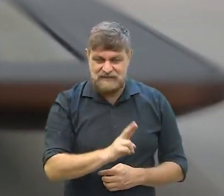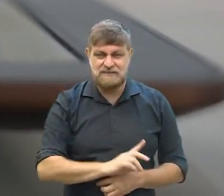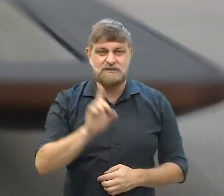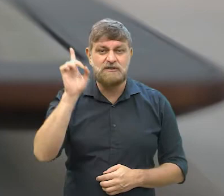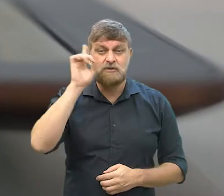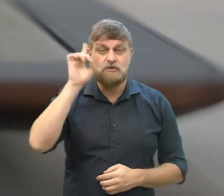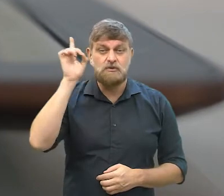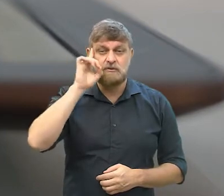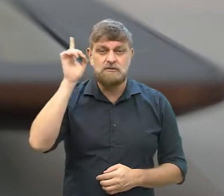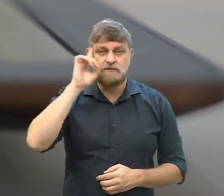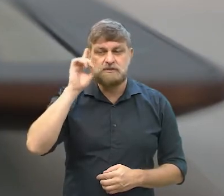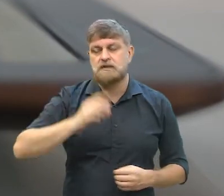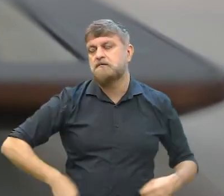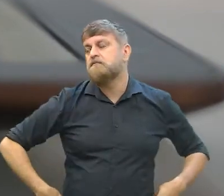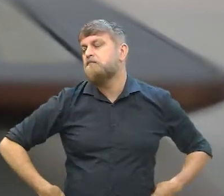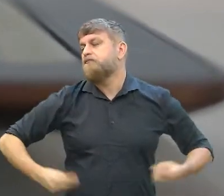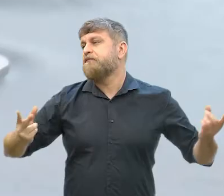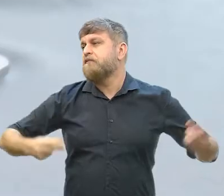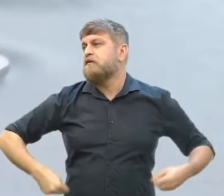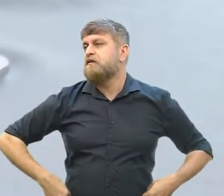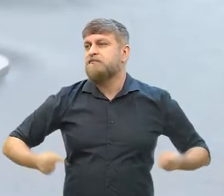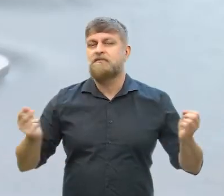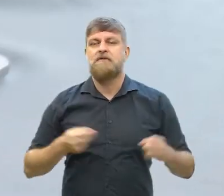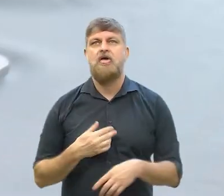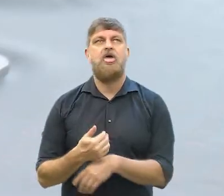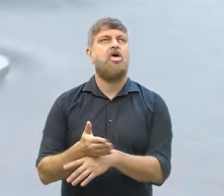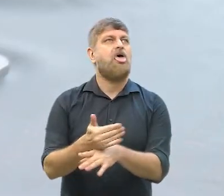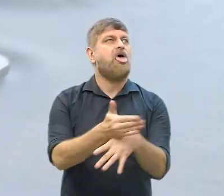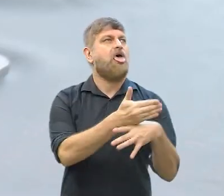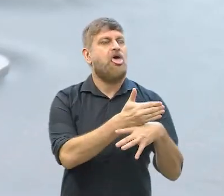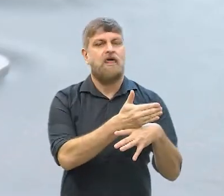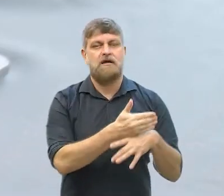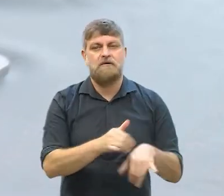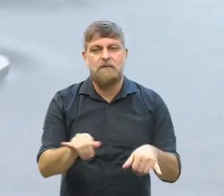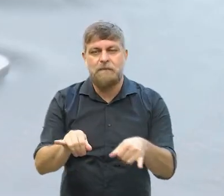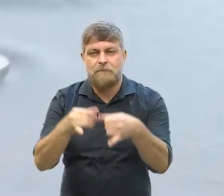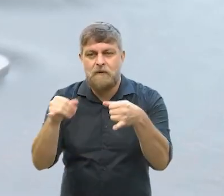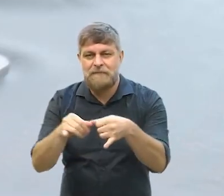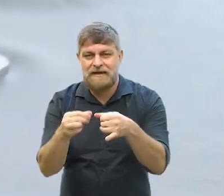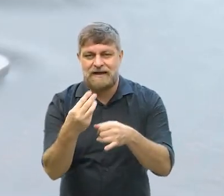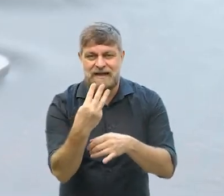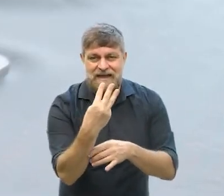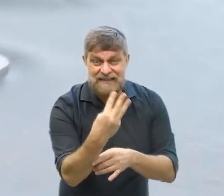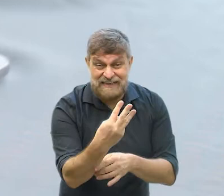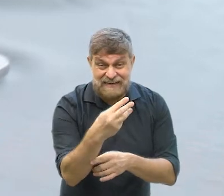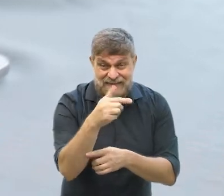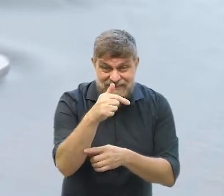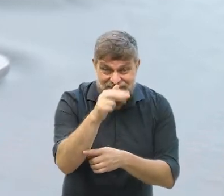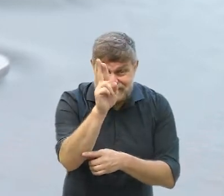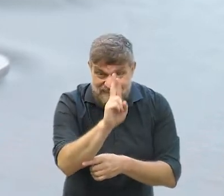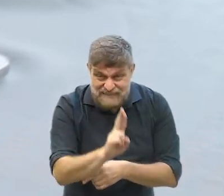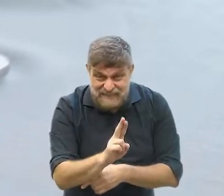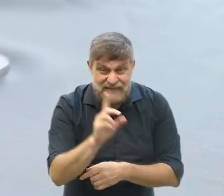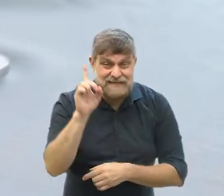forma desnecessária. Só R$37 por dia representam R$10.000 no